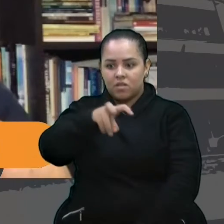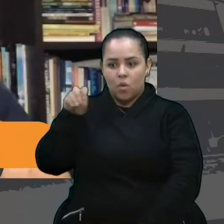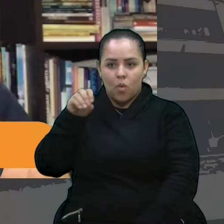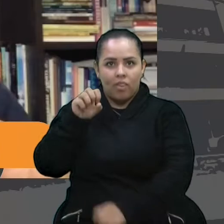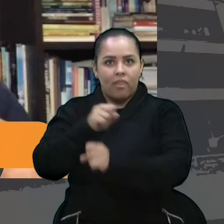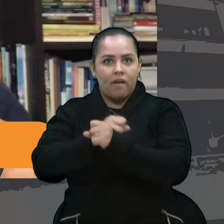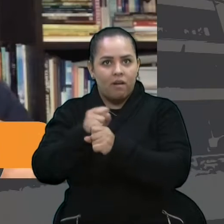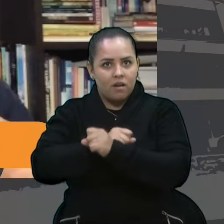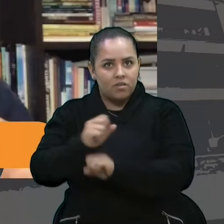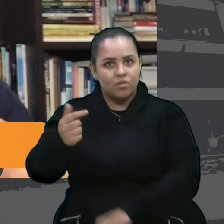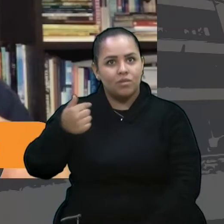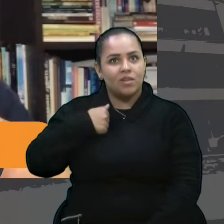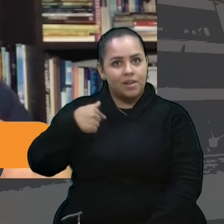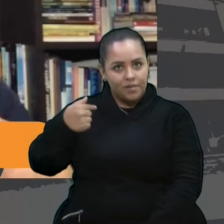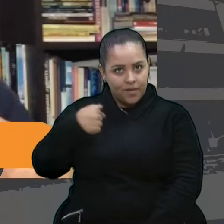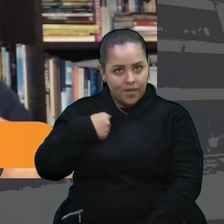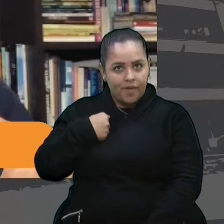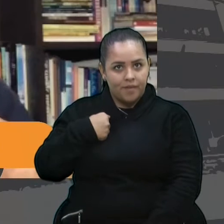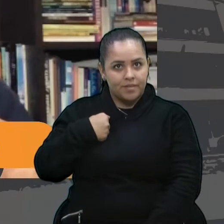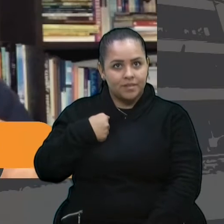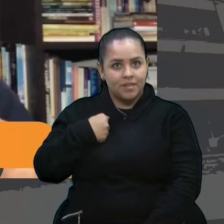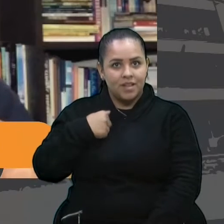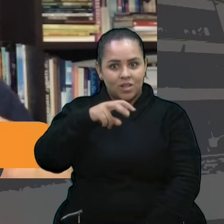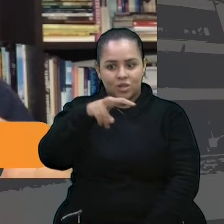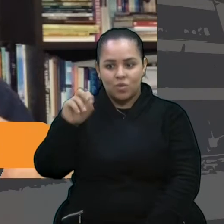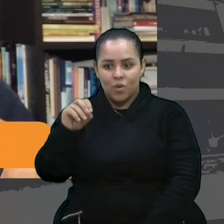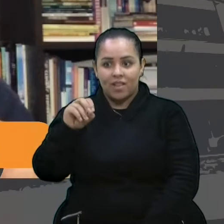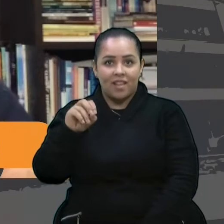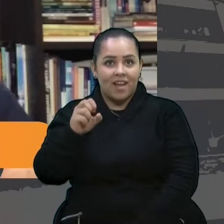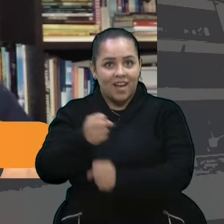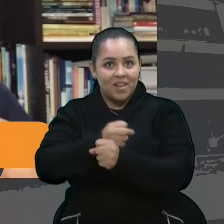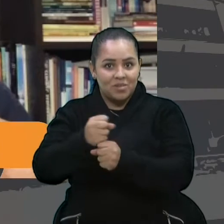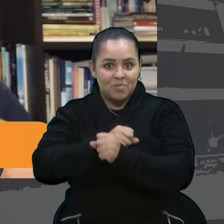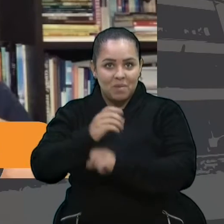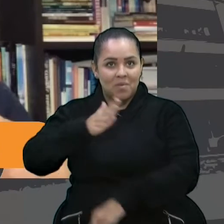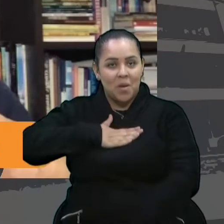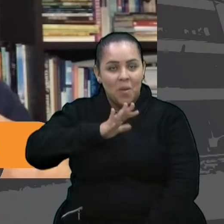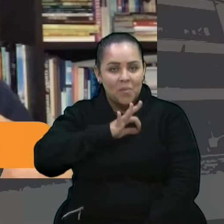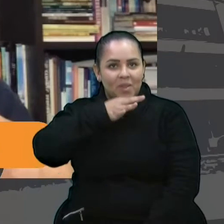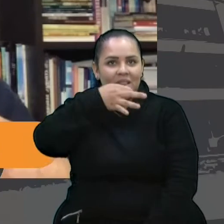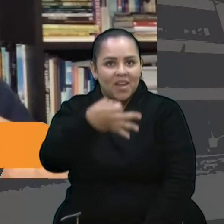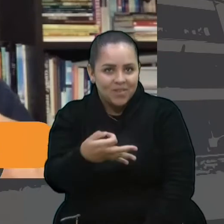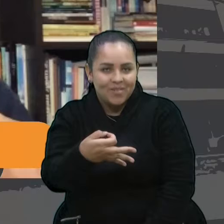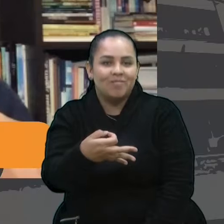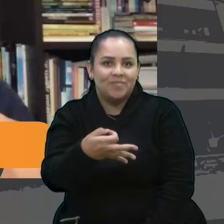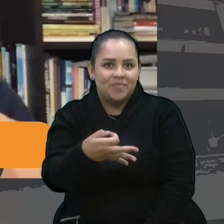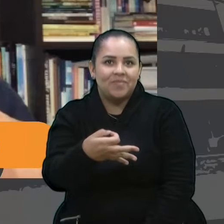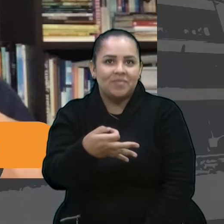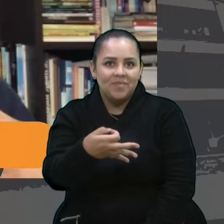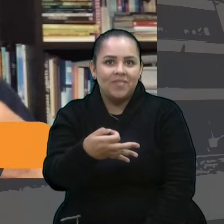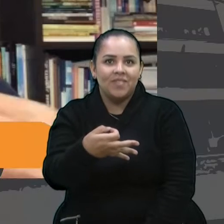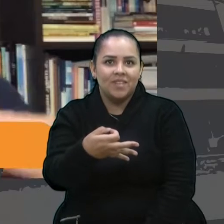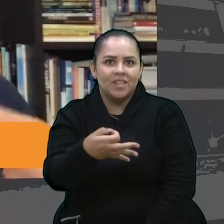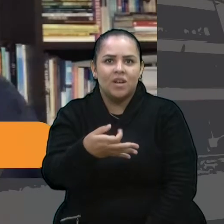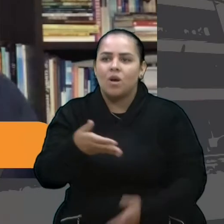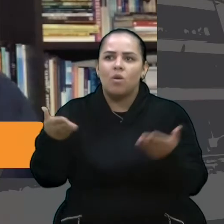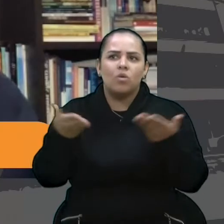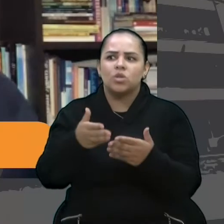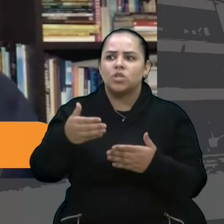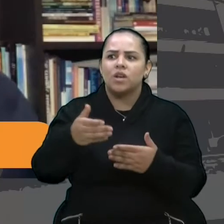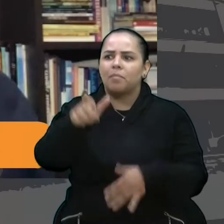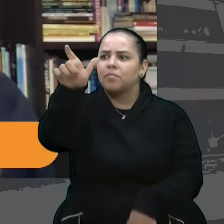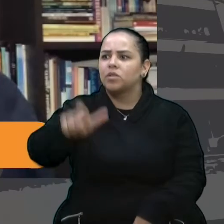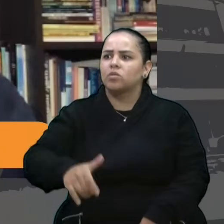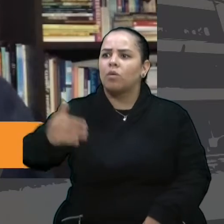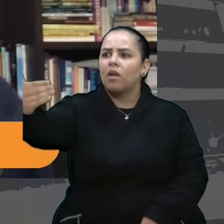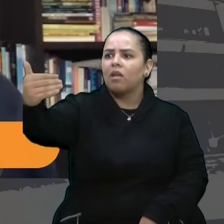Né? Eu levei 50 anos para dar opinião. Hoje a pessoa entra e já quer dar a